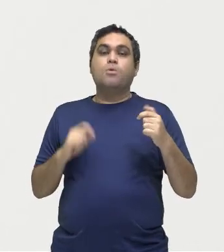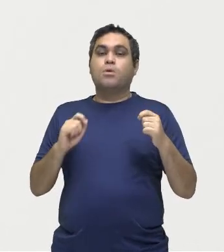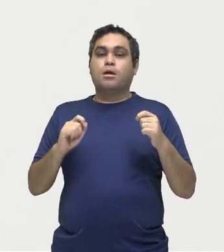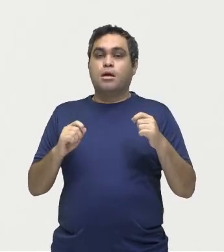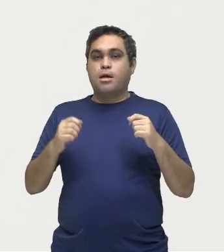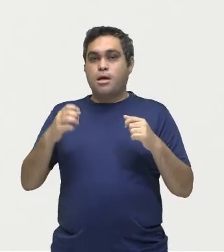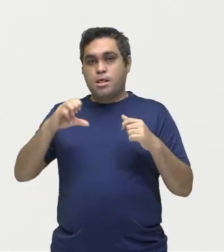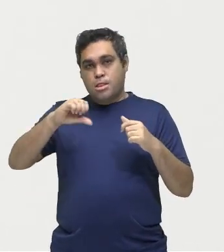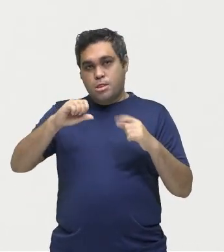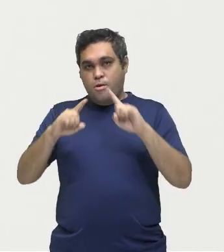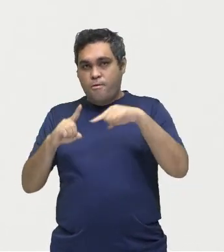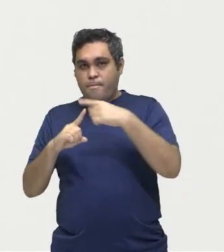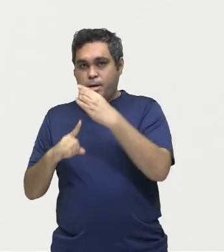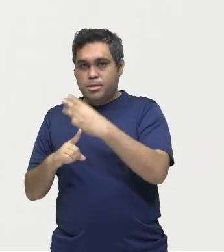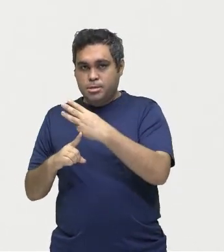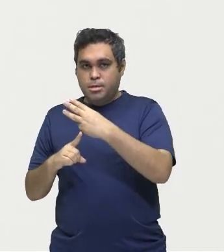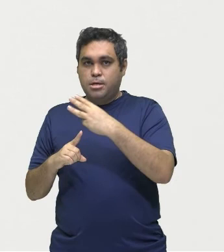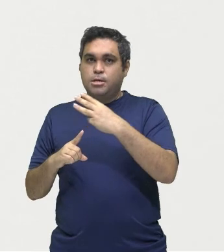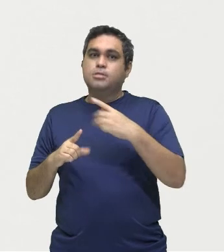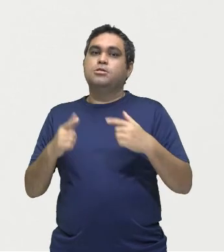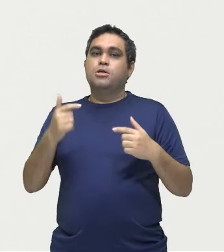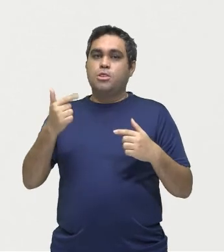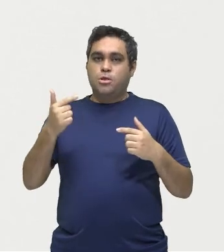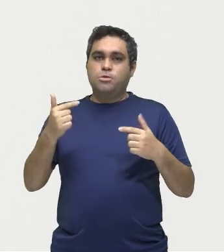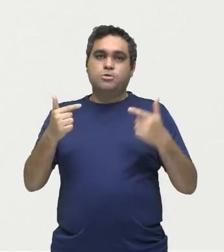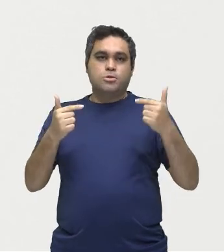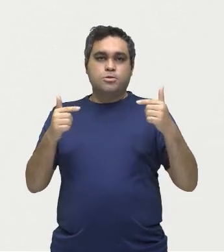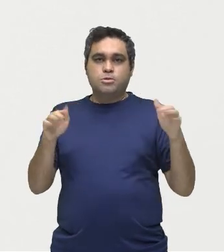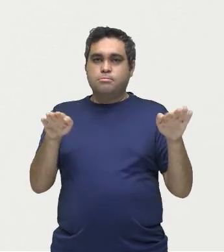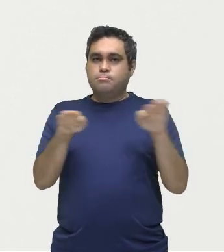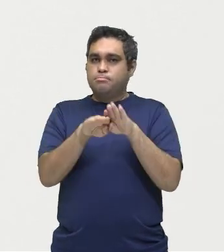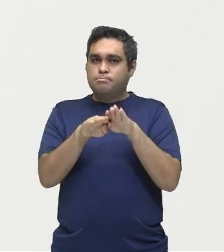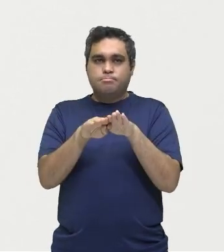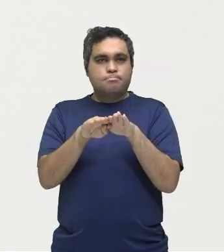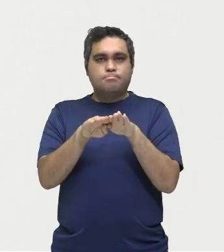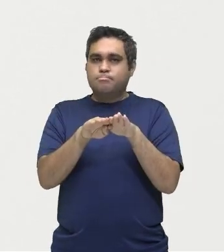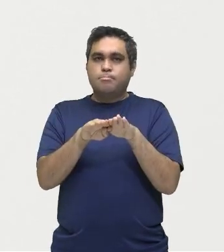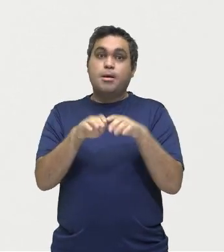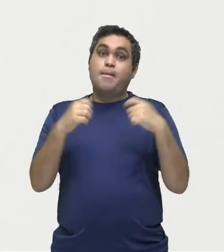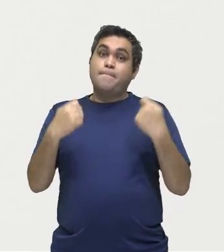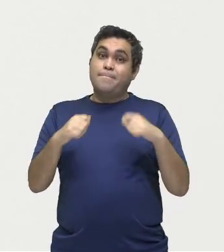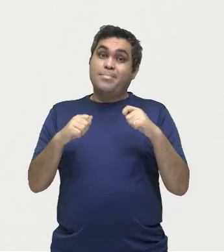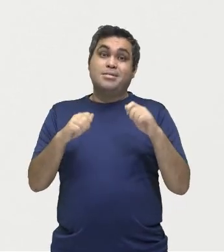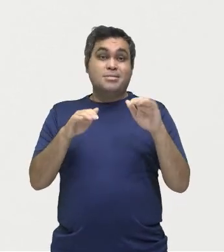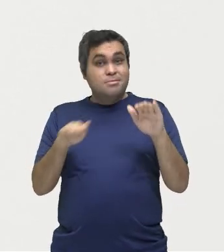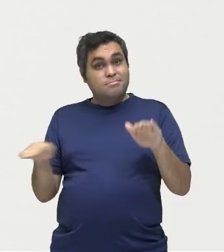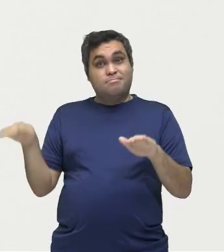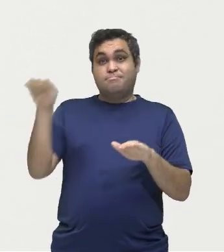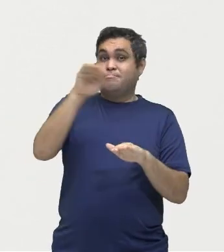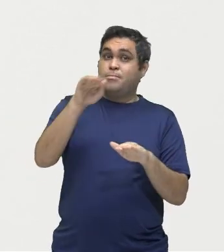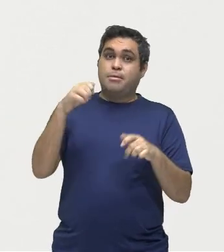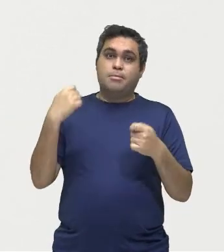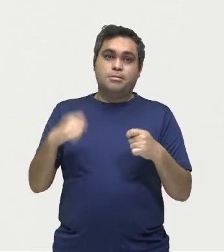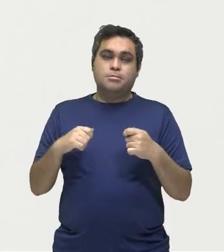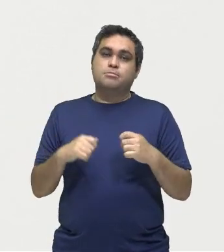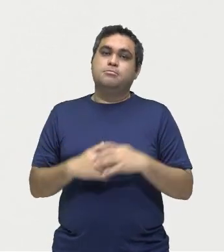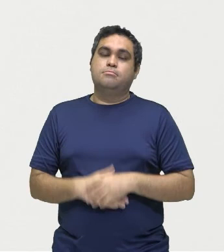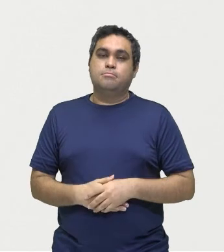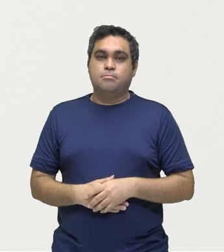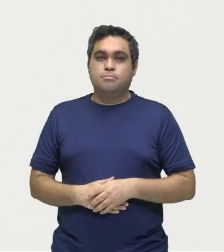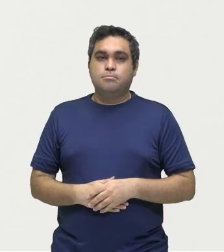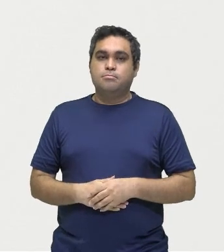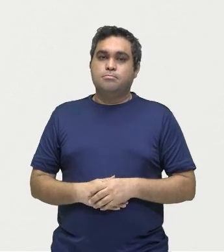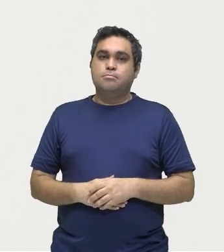né, que vai dar 12. Aí nós vimos até ontem na construção dos triângulos, né, que quando a soma dá igual, as